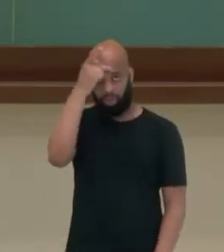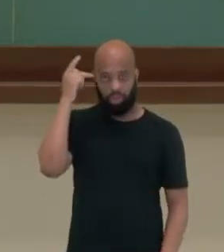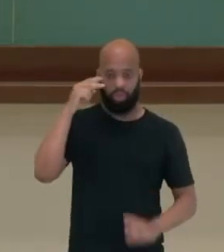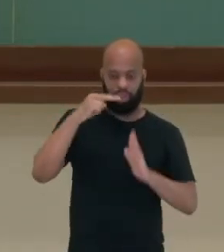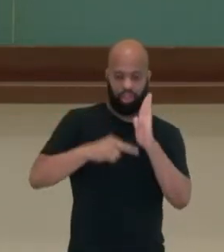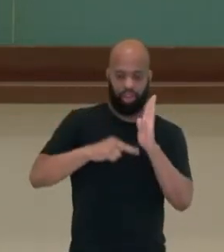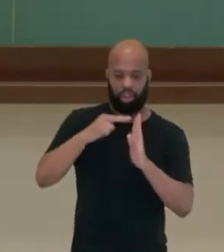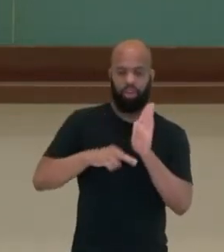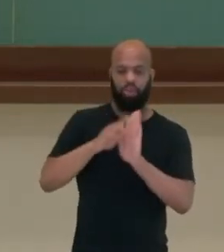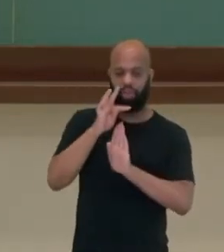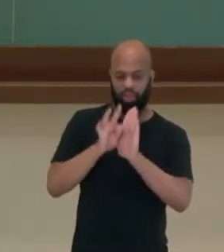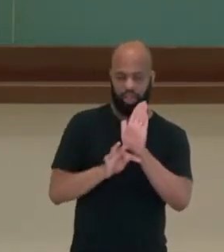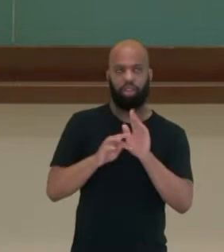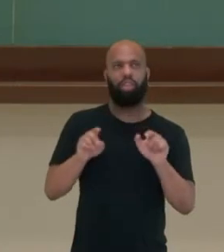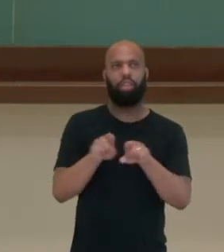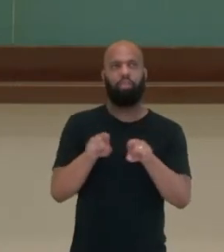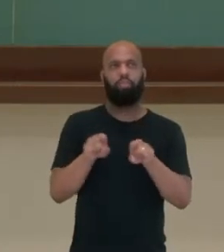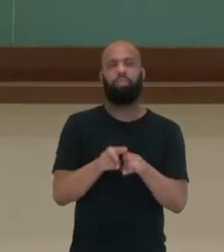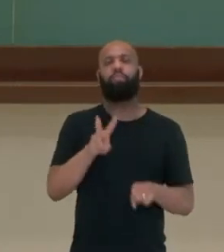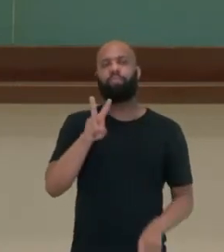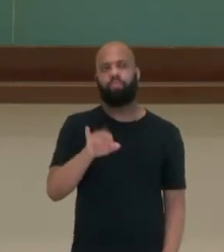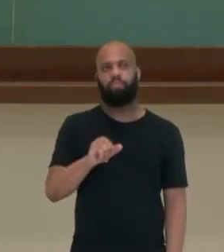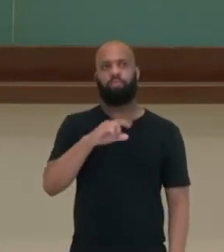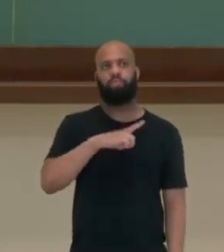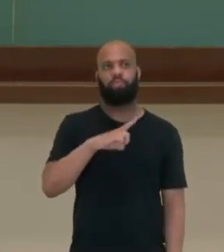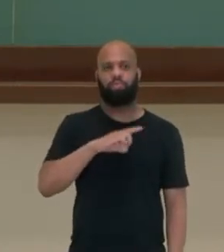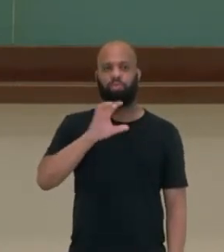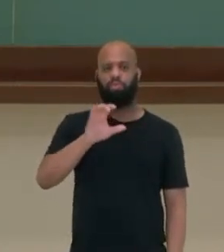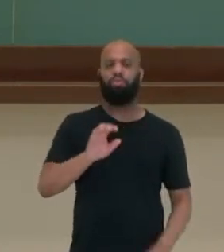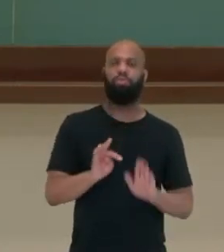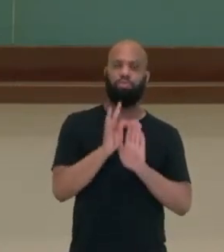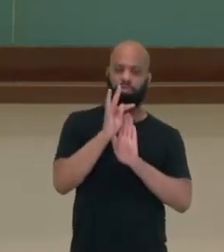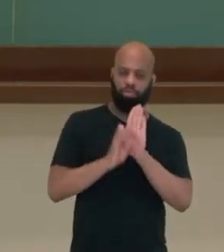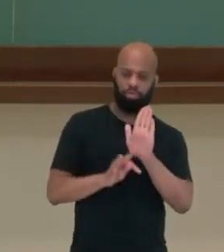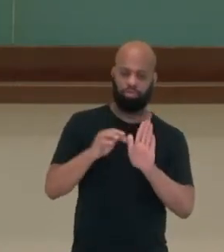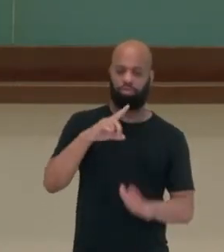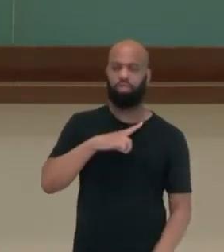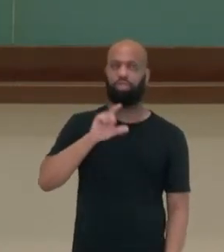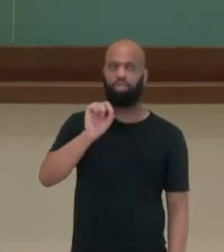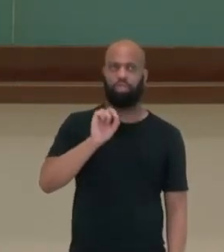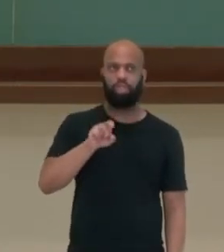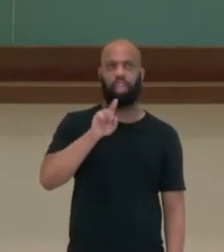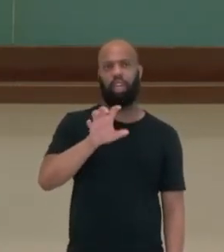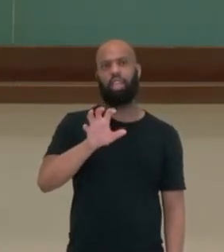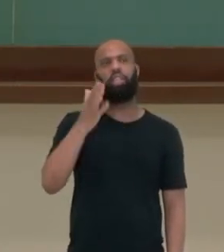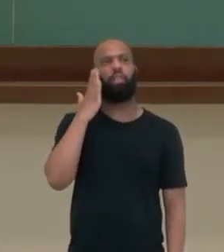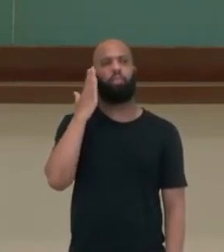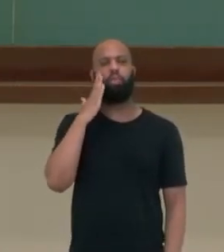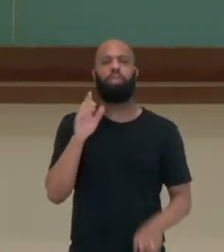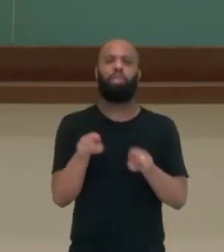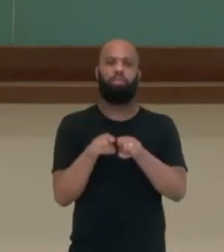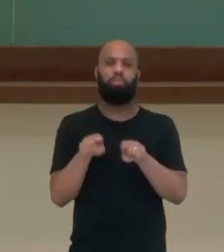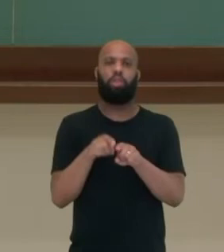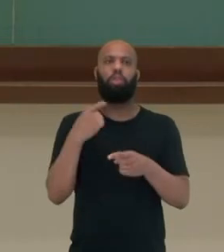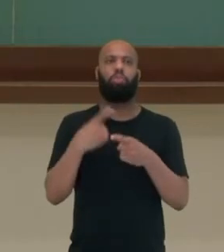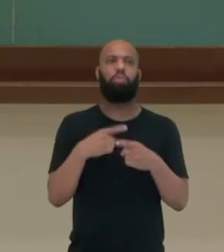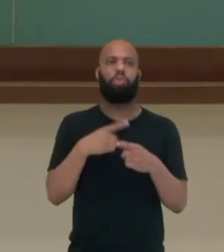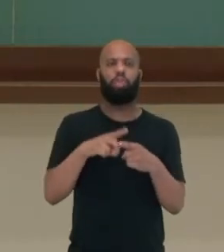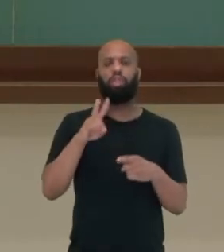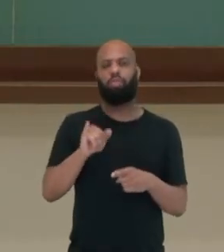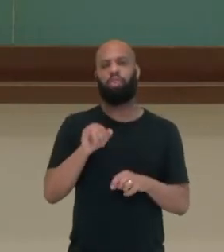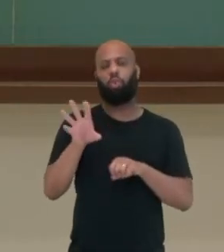lê, que conhece, que vai receber aquele texto, ela que tenha essa noção, né? Um conhecimento